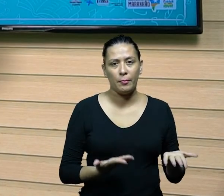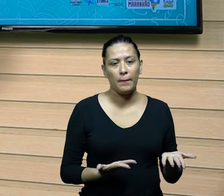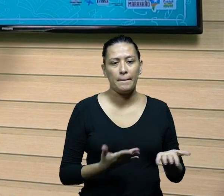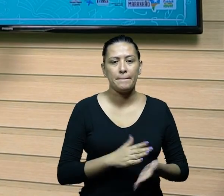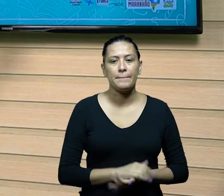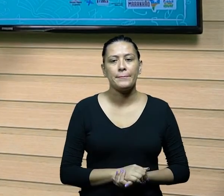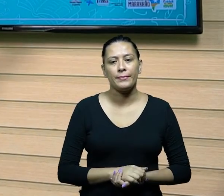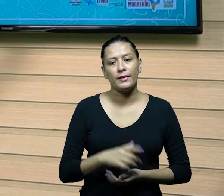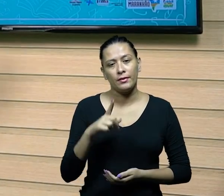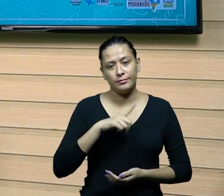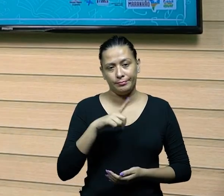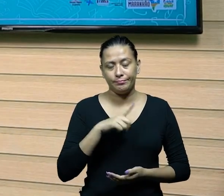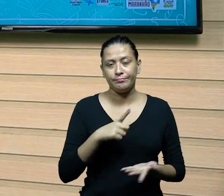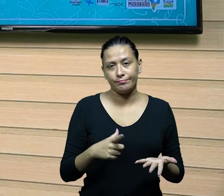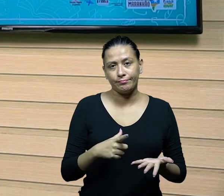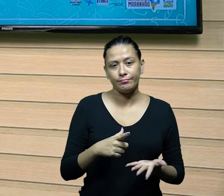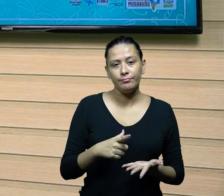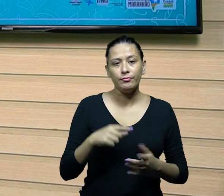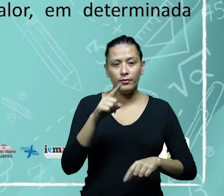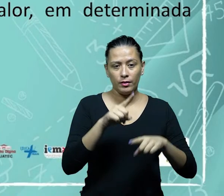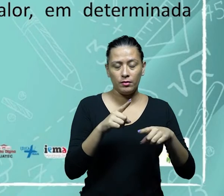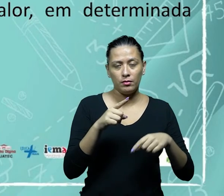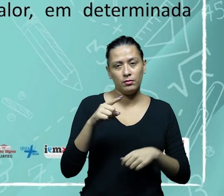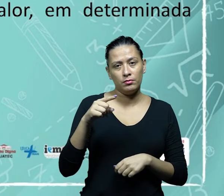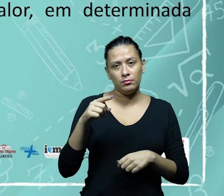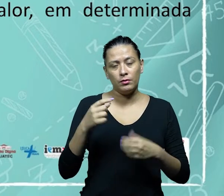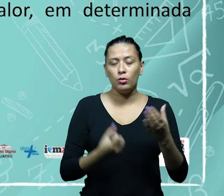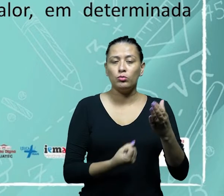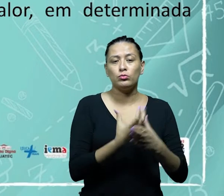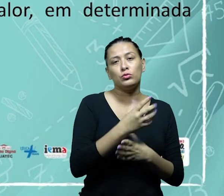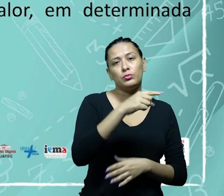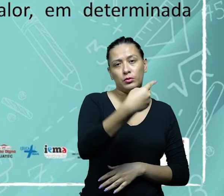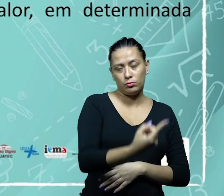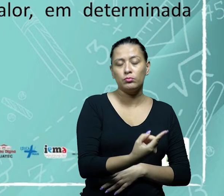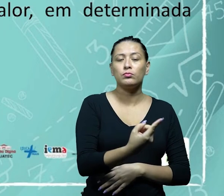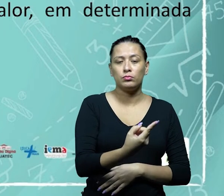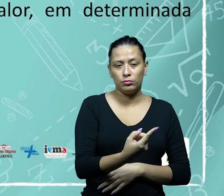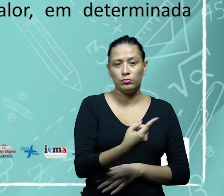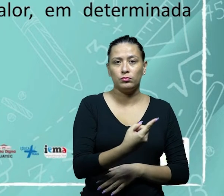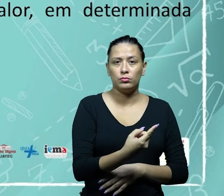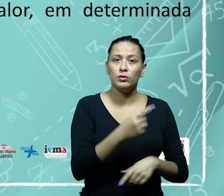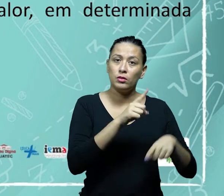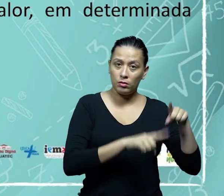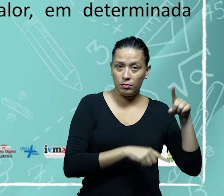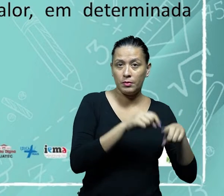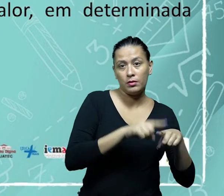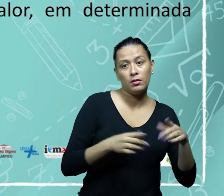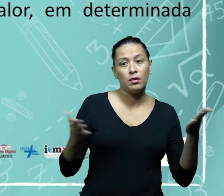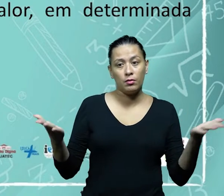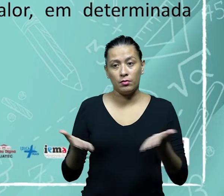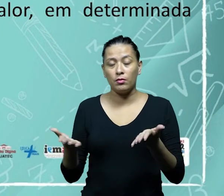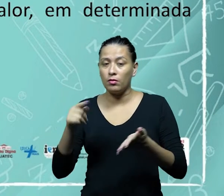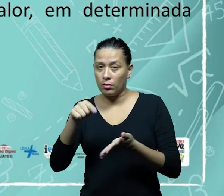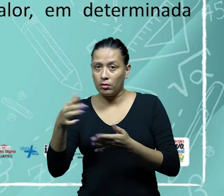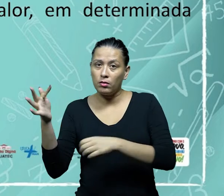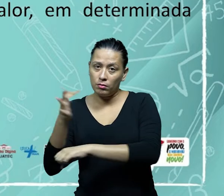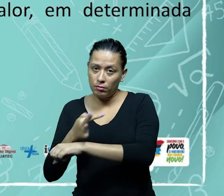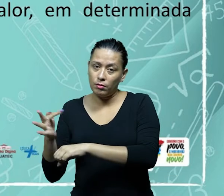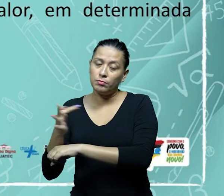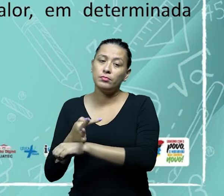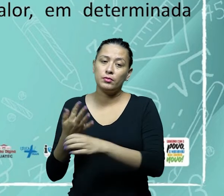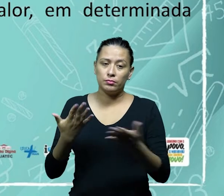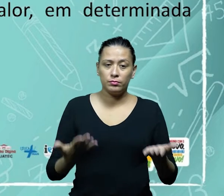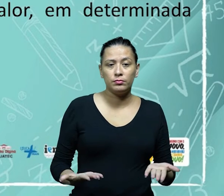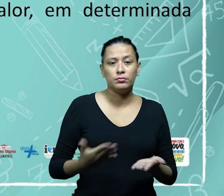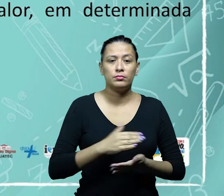que foi de fato o covid-19 também temos a outra fonte do direito né que existe as